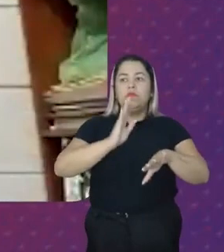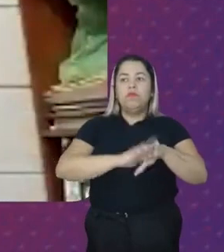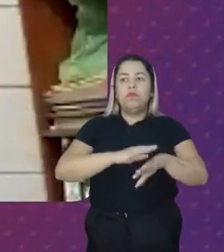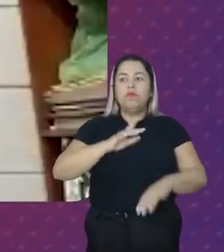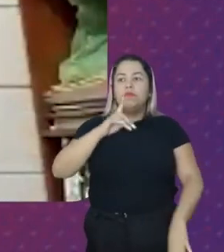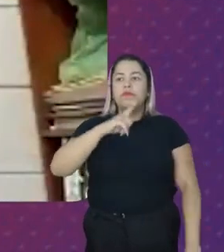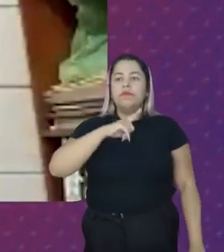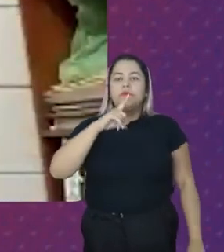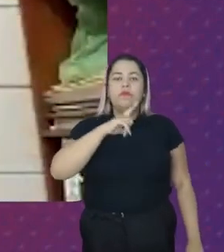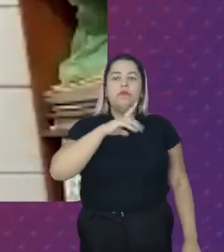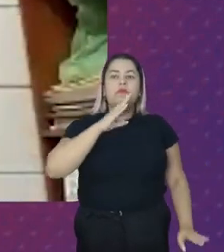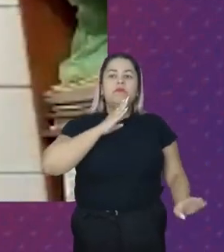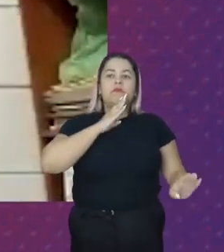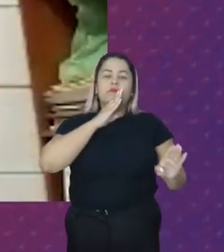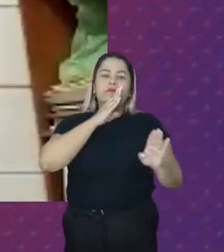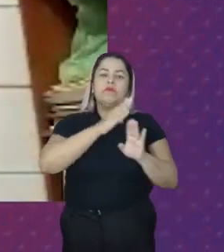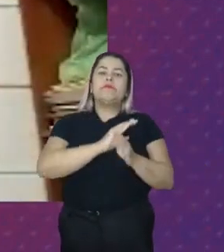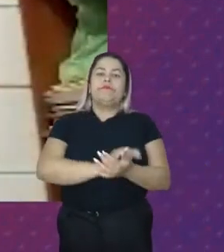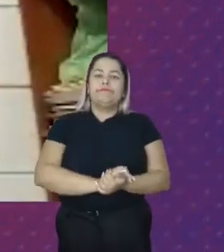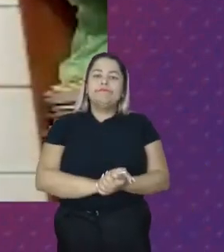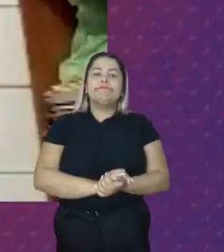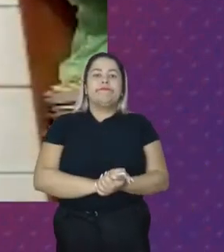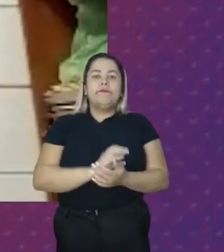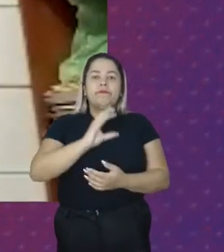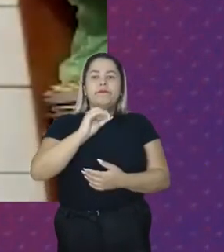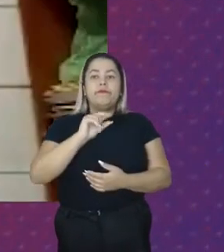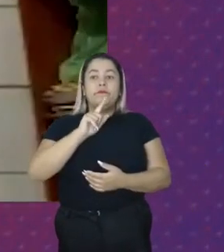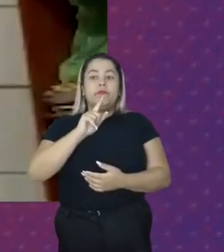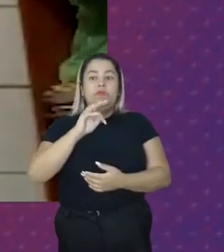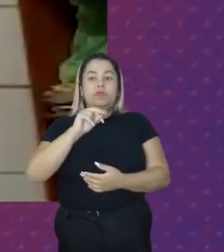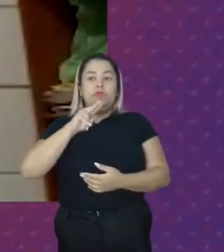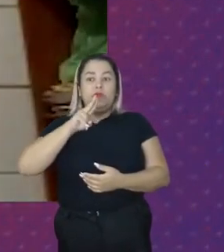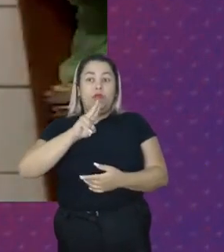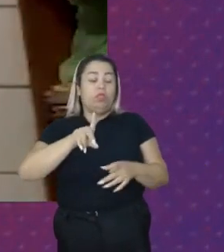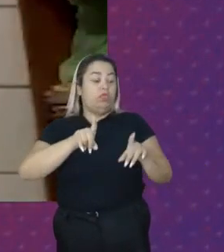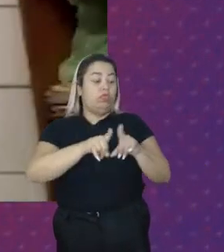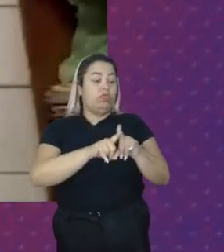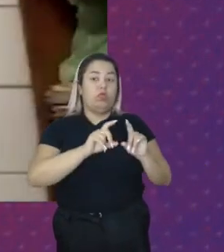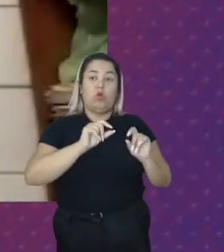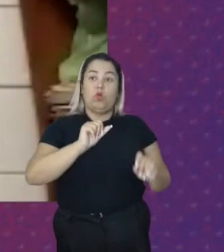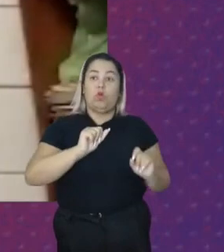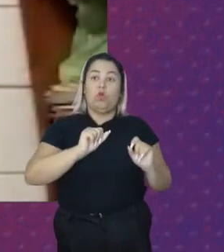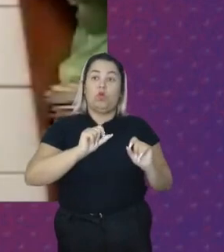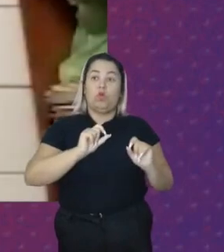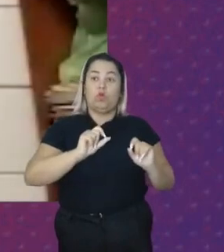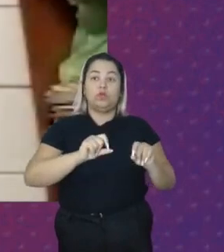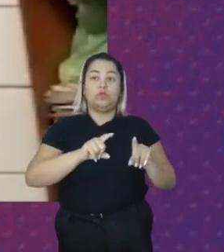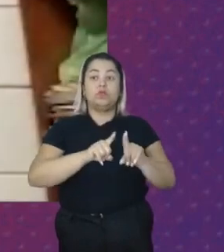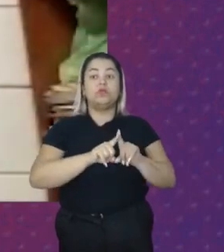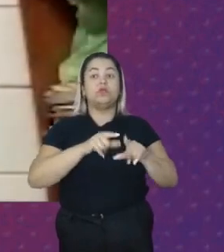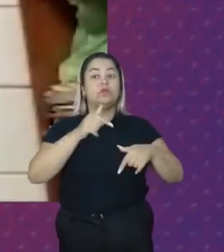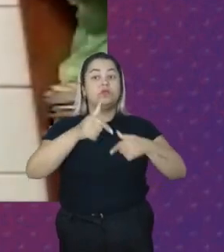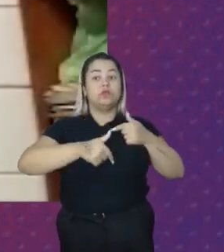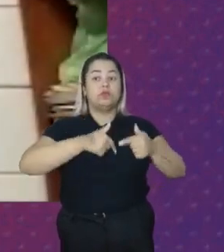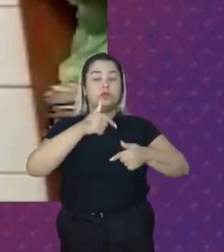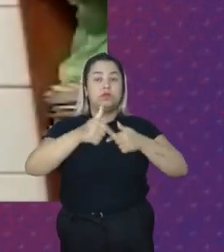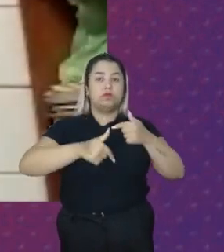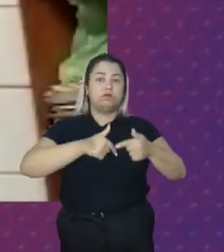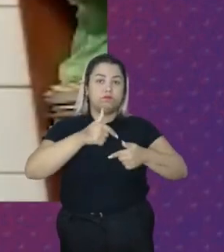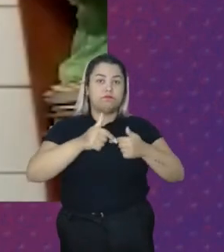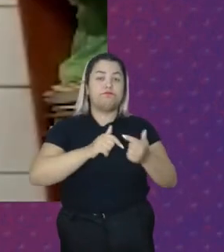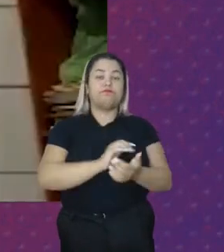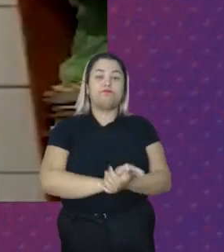A fundação Da Colactral Que é a Confederação Latino-Americana Caribeia Trabalhadoras do Lar